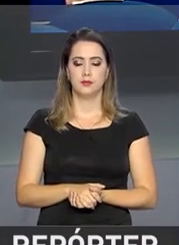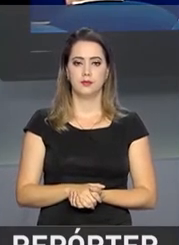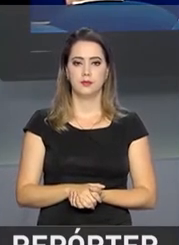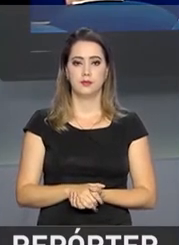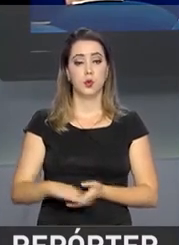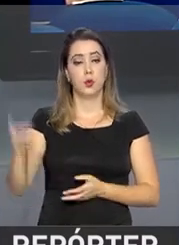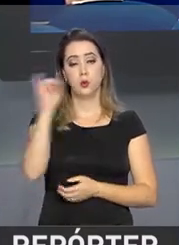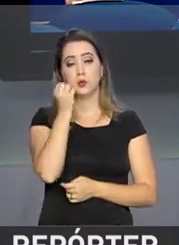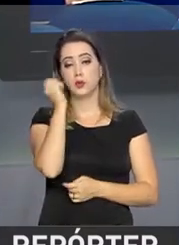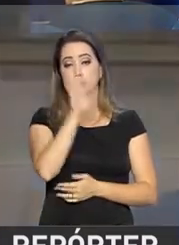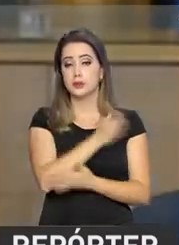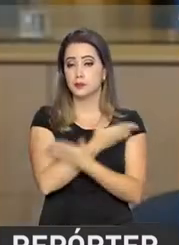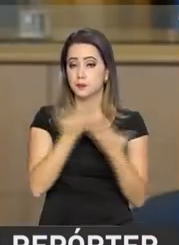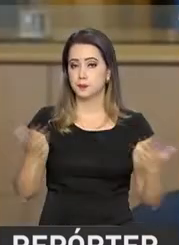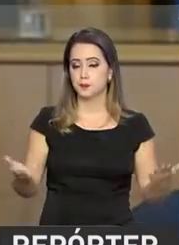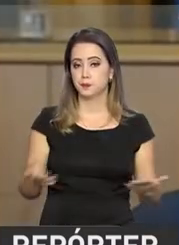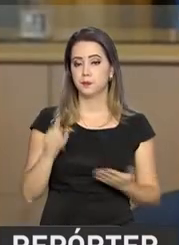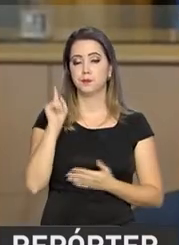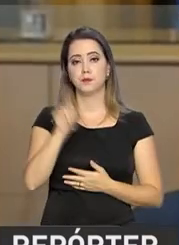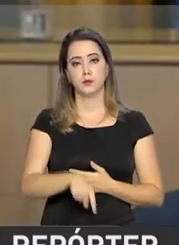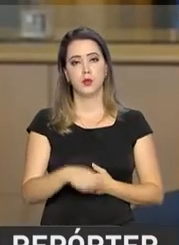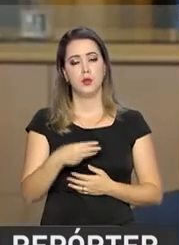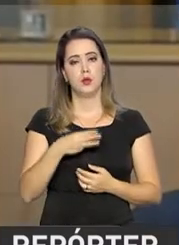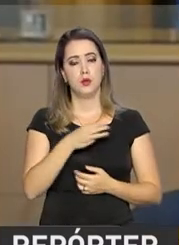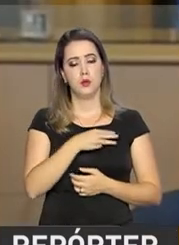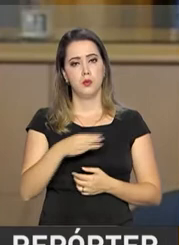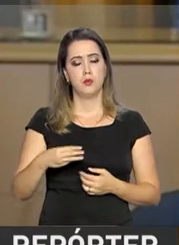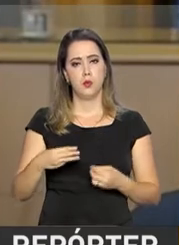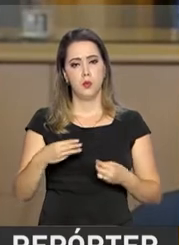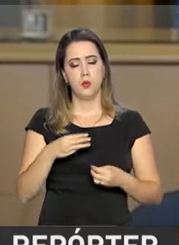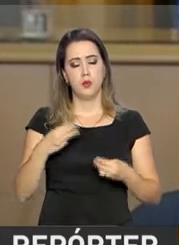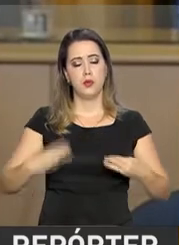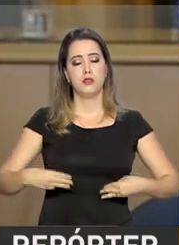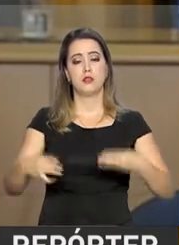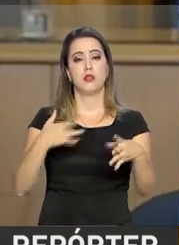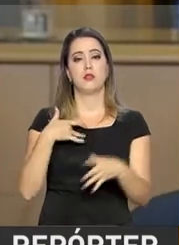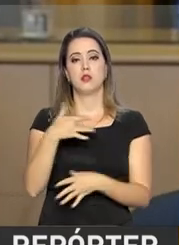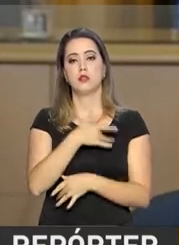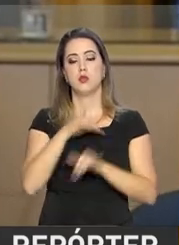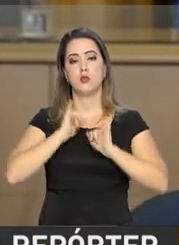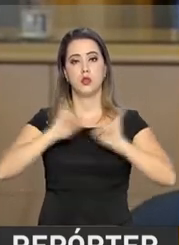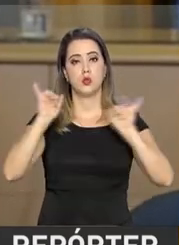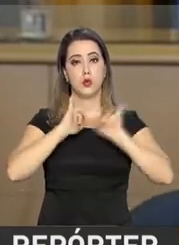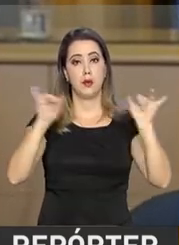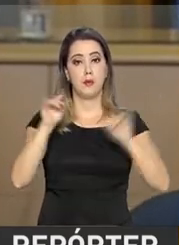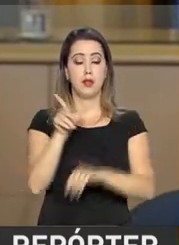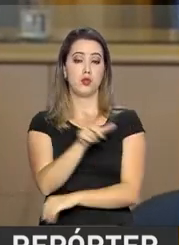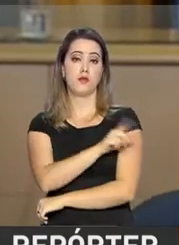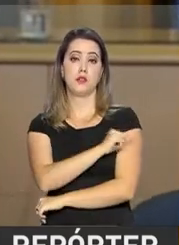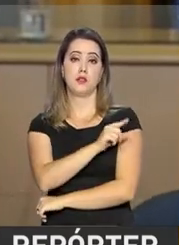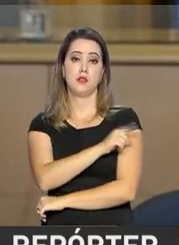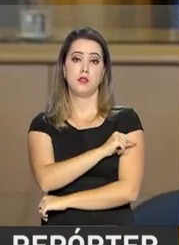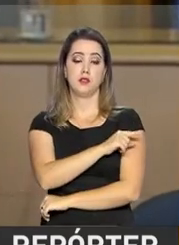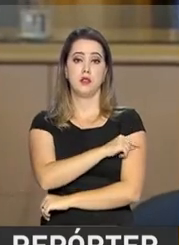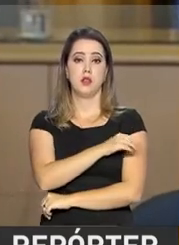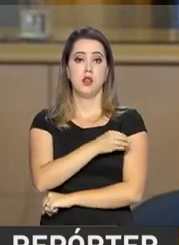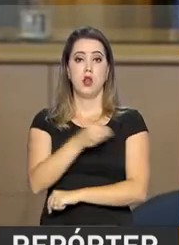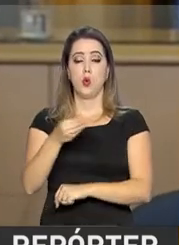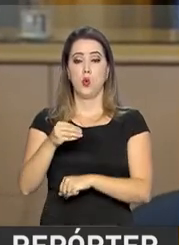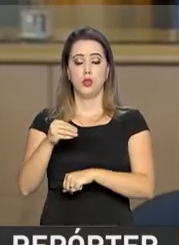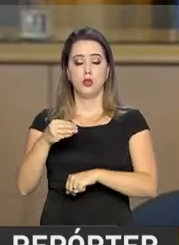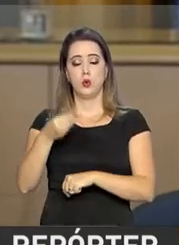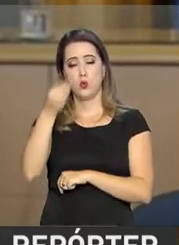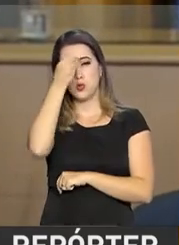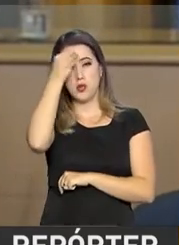Boa tarde, Roberto. Boa tarde a todos. Exatamente. O Ministério da Saúde lançou há pouco a campanha de vacinação contra o sarampo no estado de